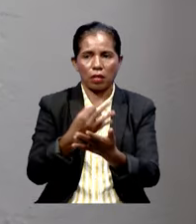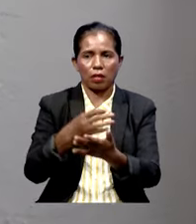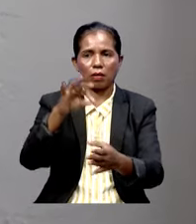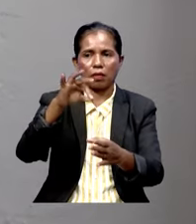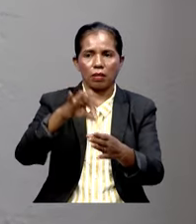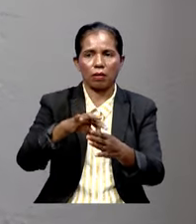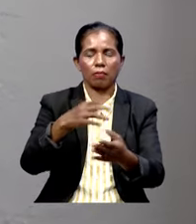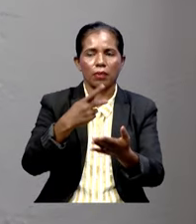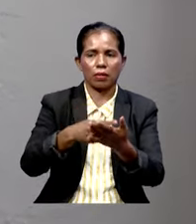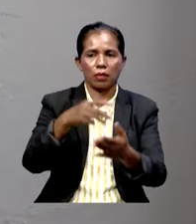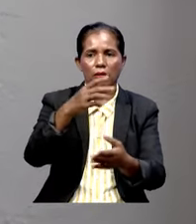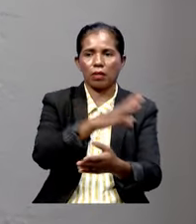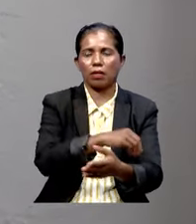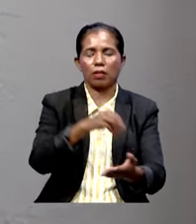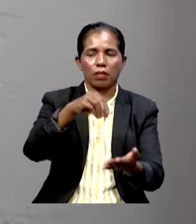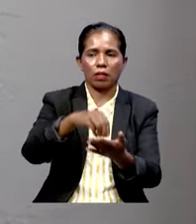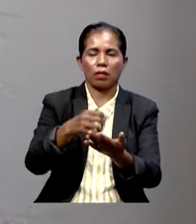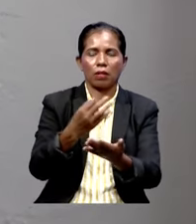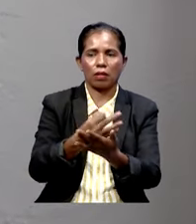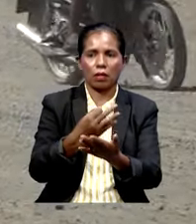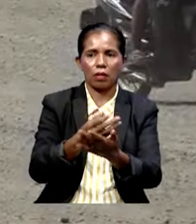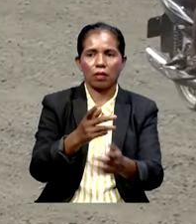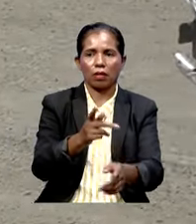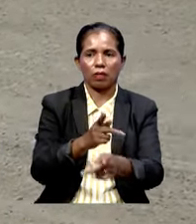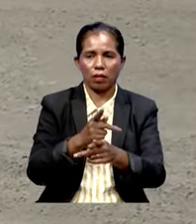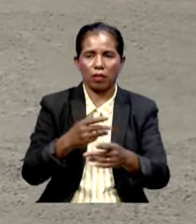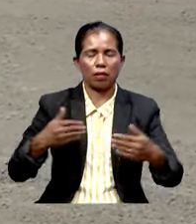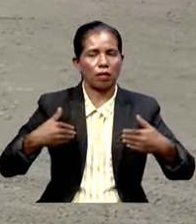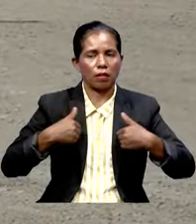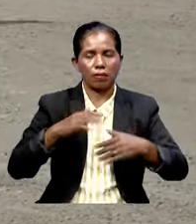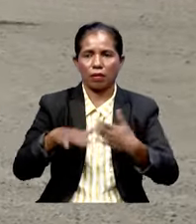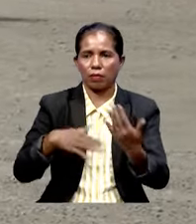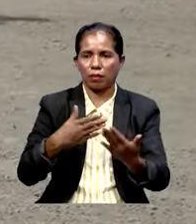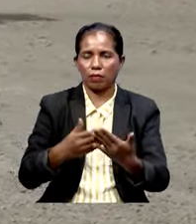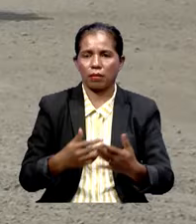projeto kudai, dekliu tau sambarak ata proteza animal fixira.